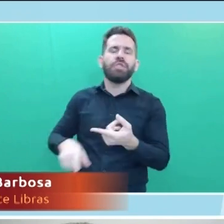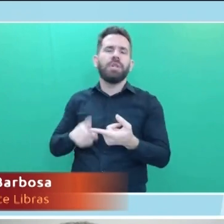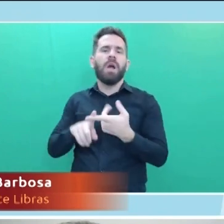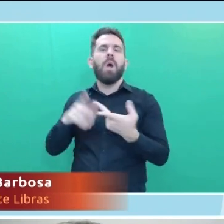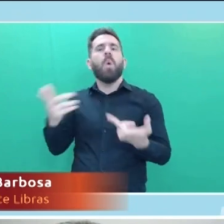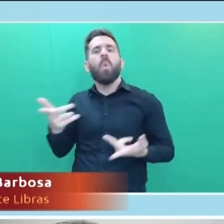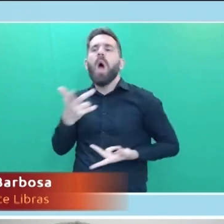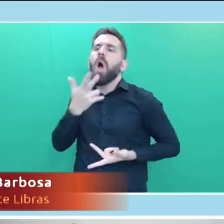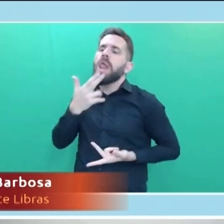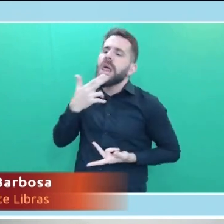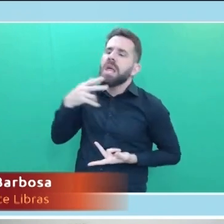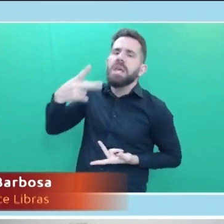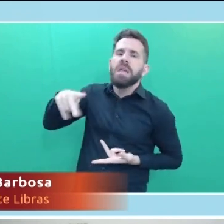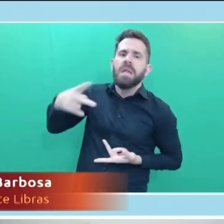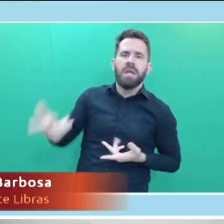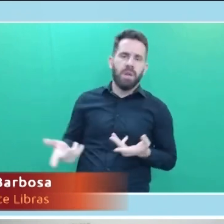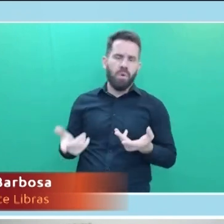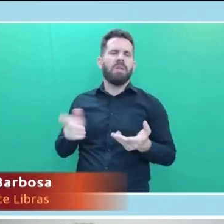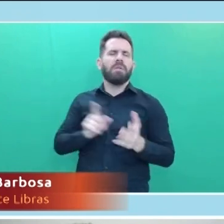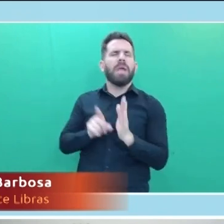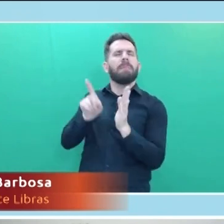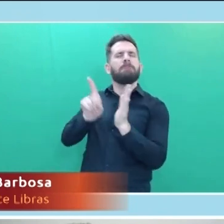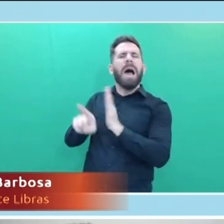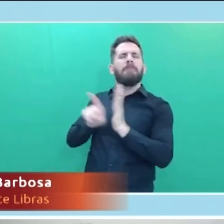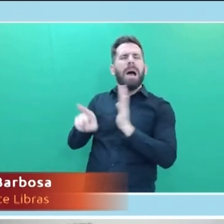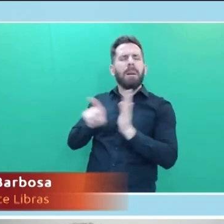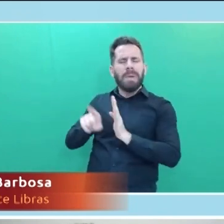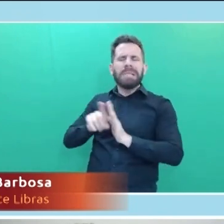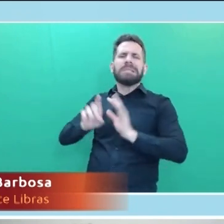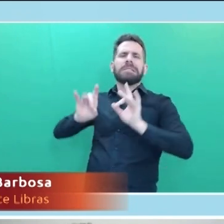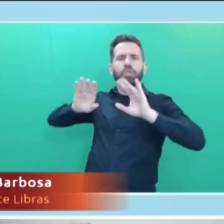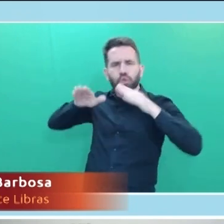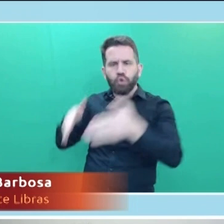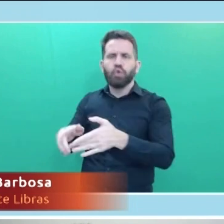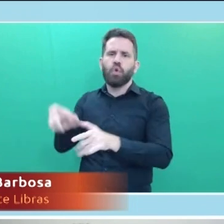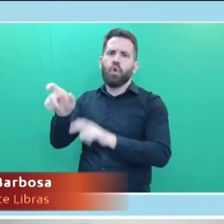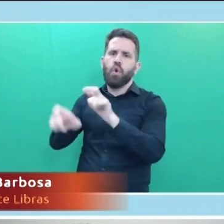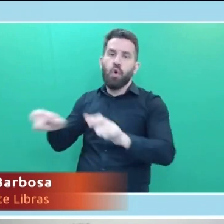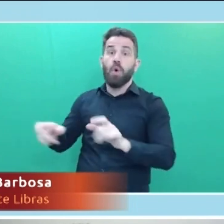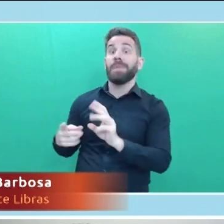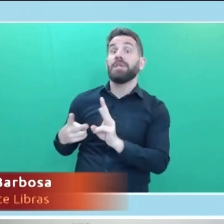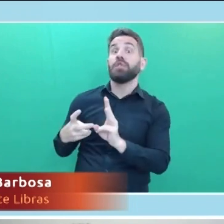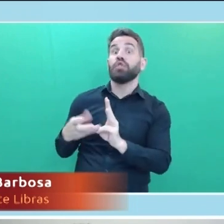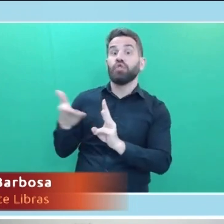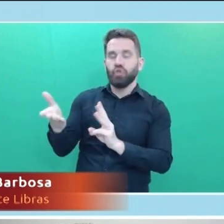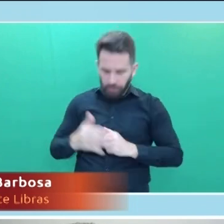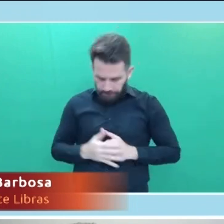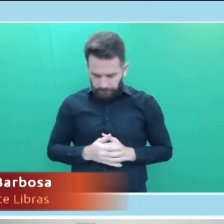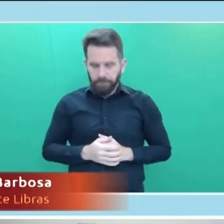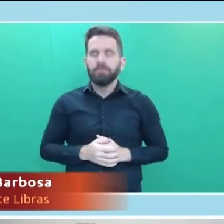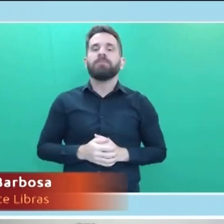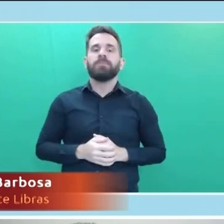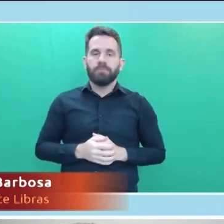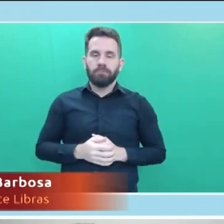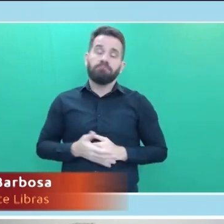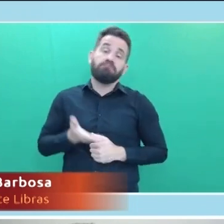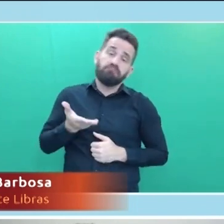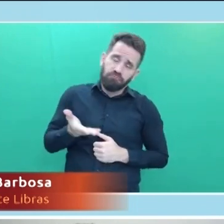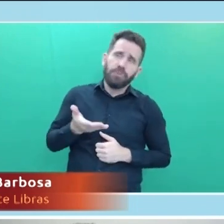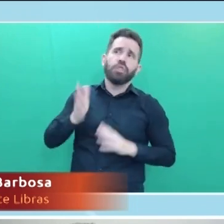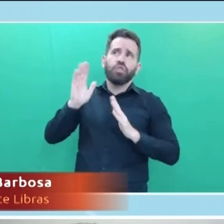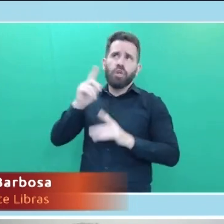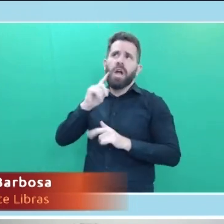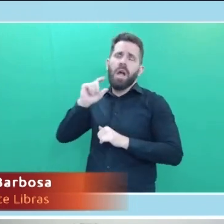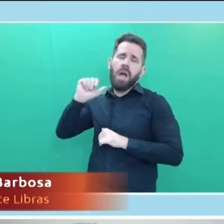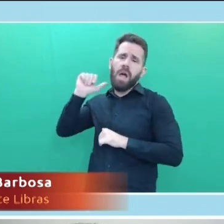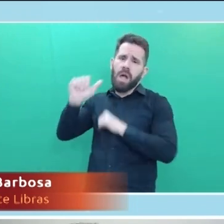direciona todo o questionário para as respostas de um indígena naquele questionário. Então, isso mudou. Então, por isso